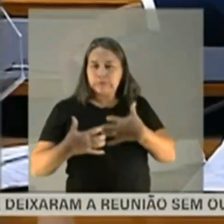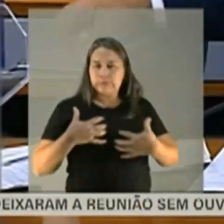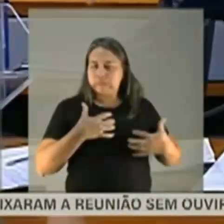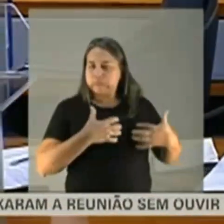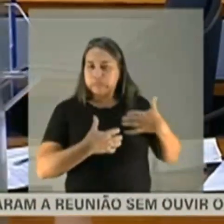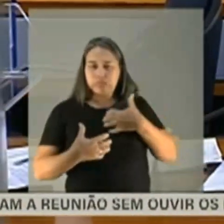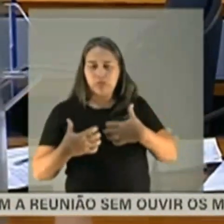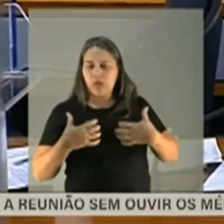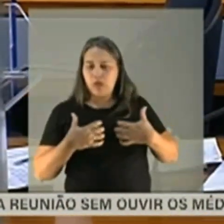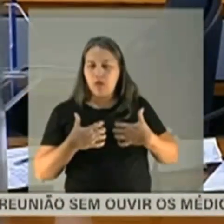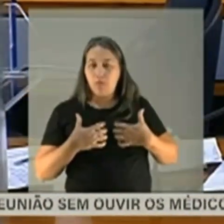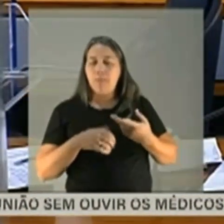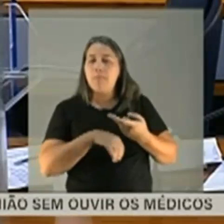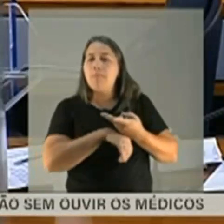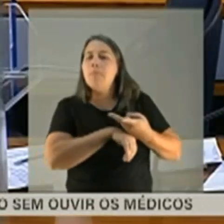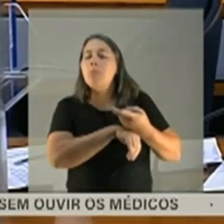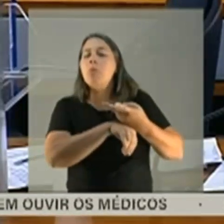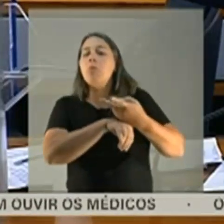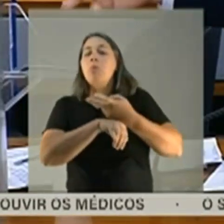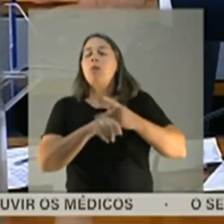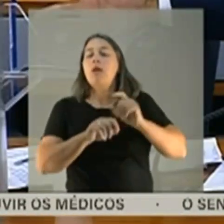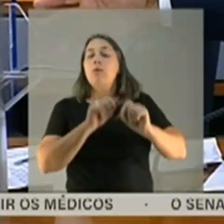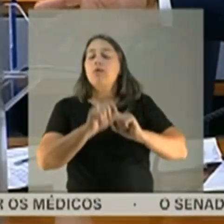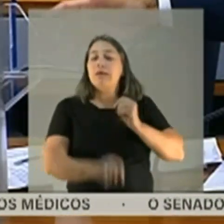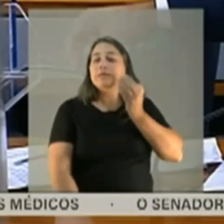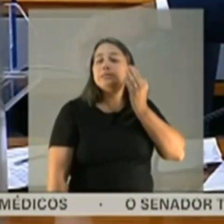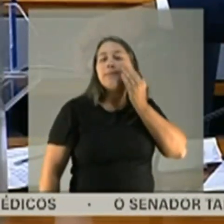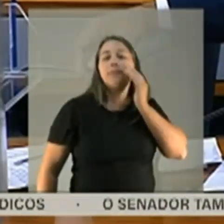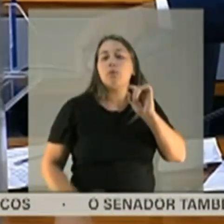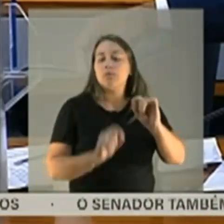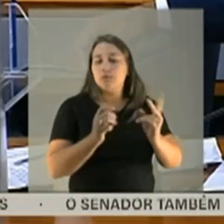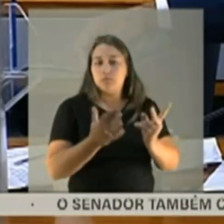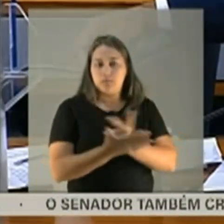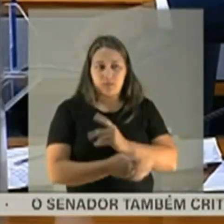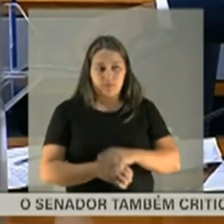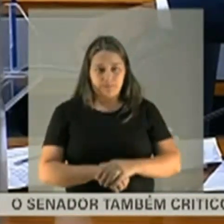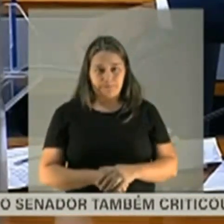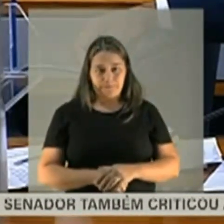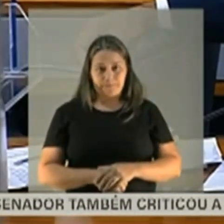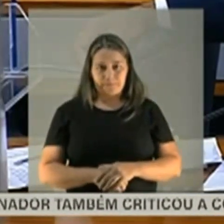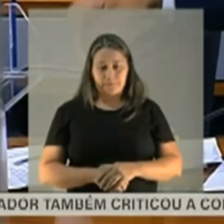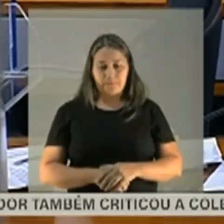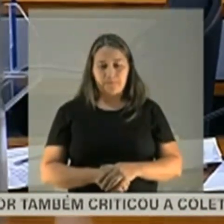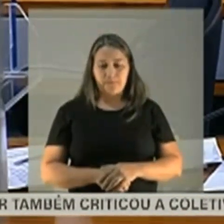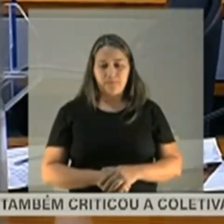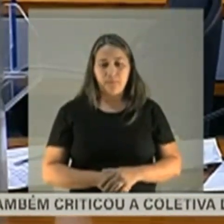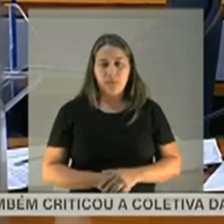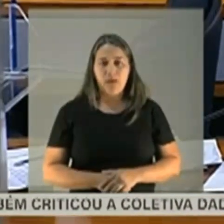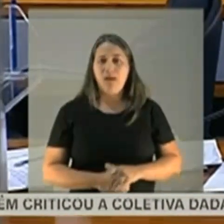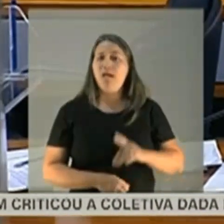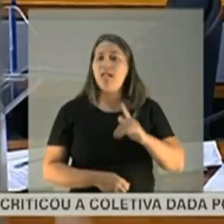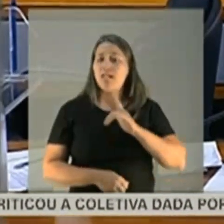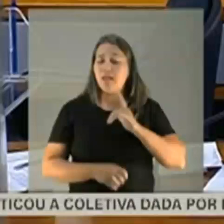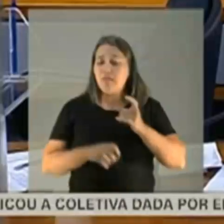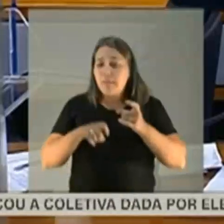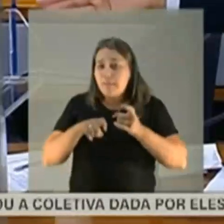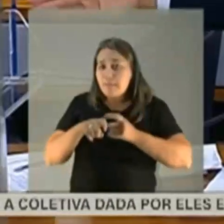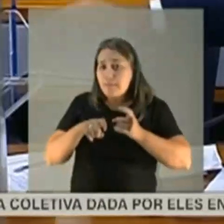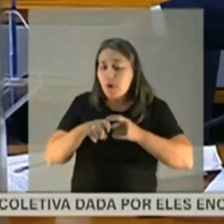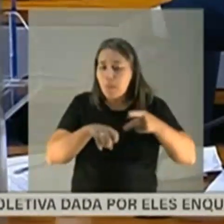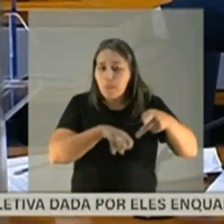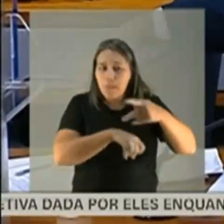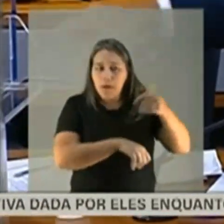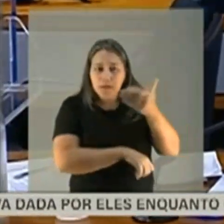desesperadas, para a gente buscar entender o que está acontecendo. E eu ouvi médicos do Brasil e de